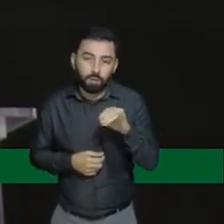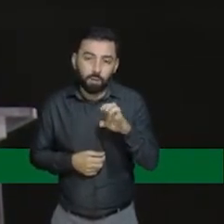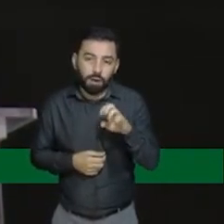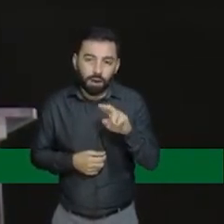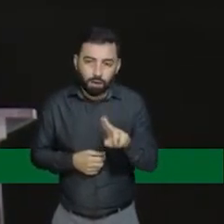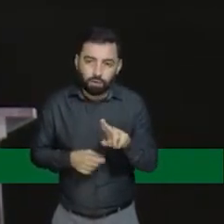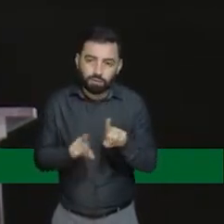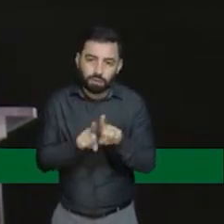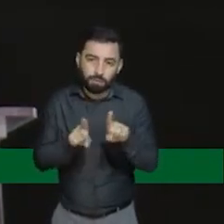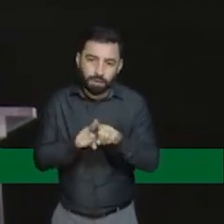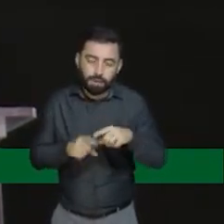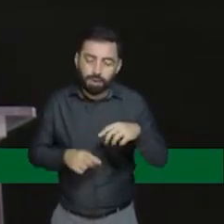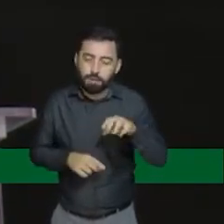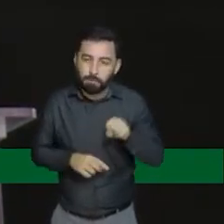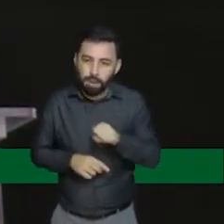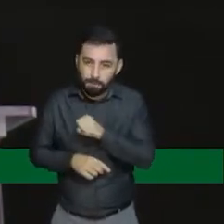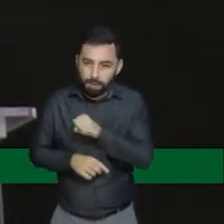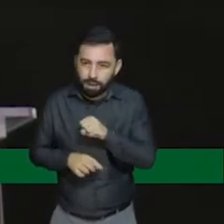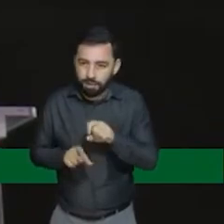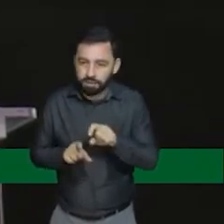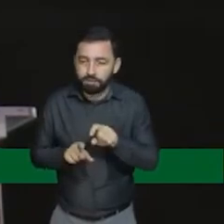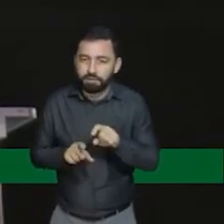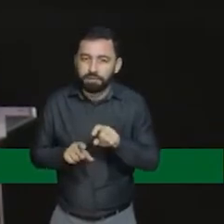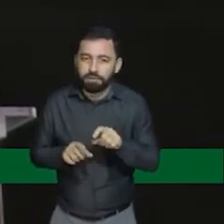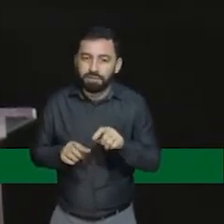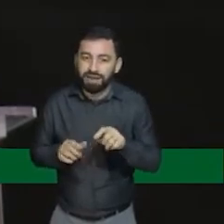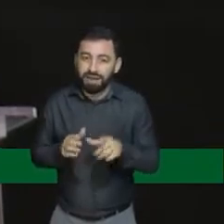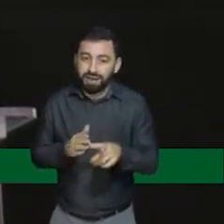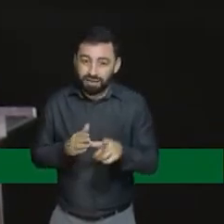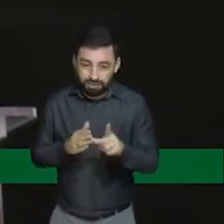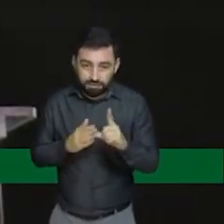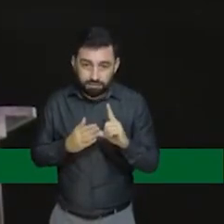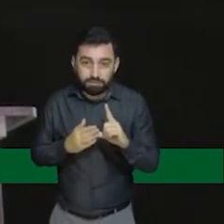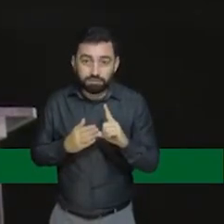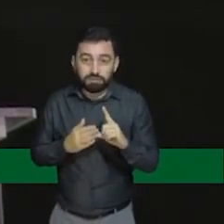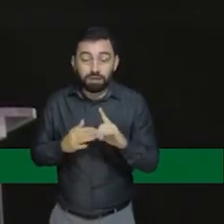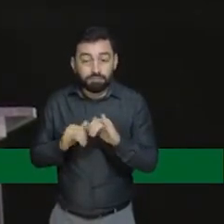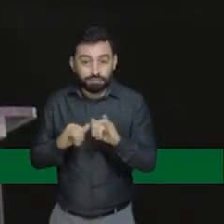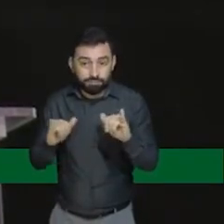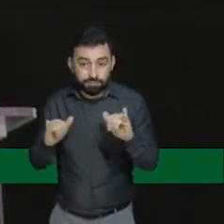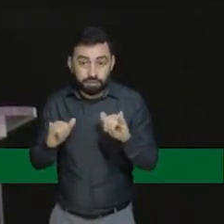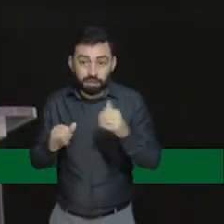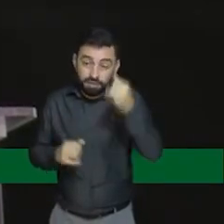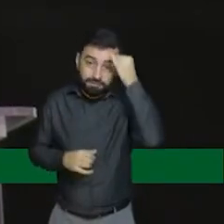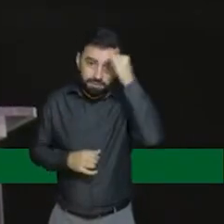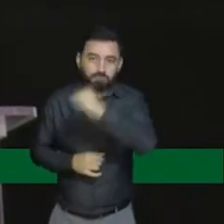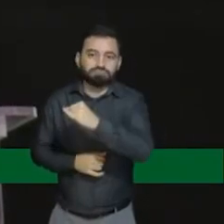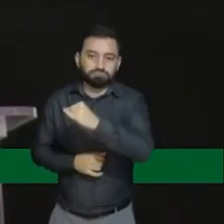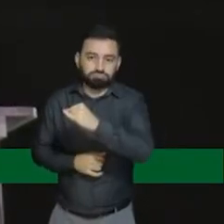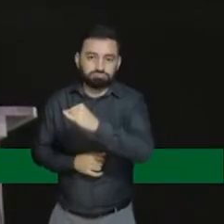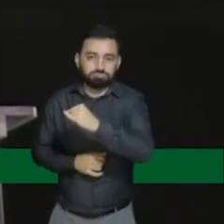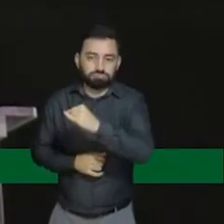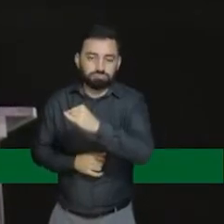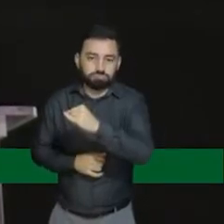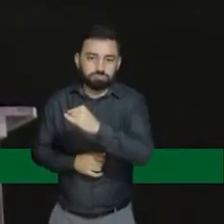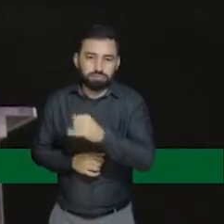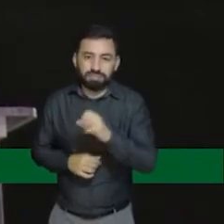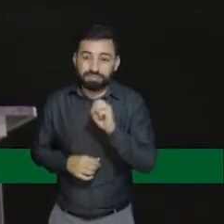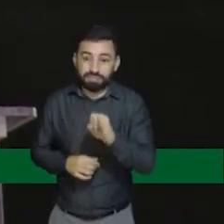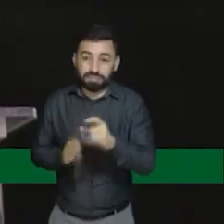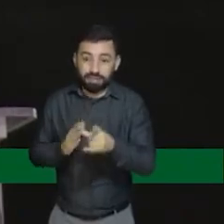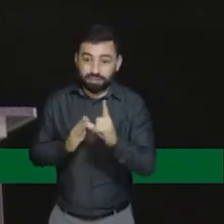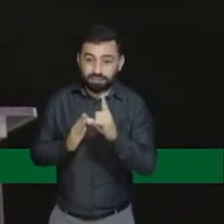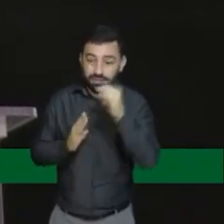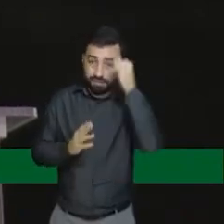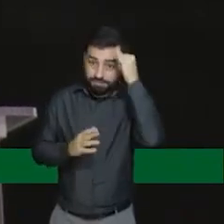que nós pretendemos com isso é, antes de mais nada, fazer a prevenção, porque quando você